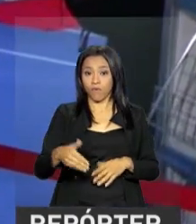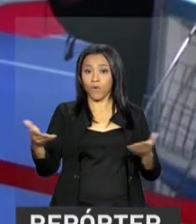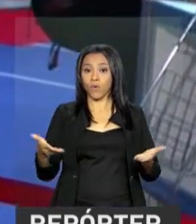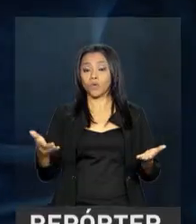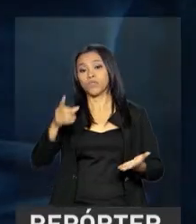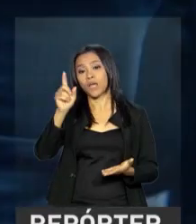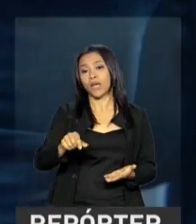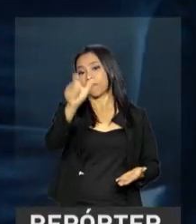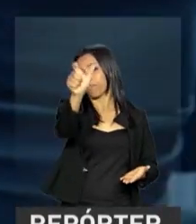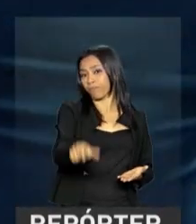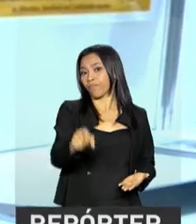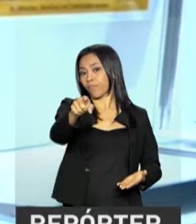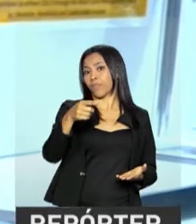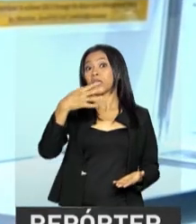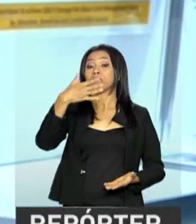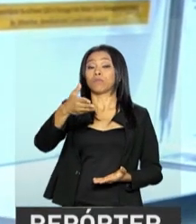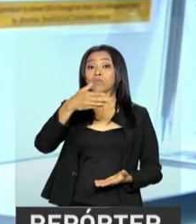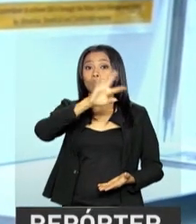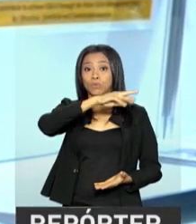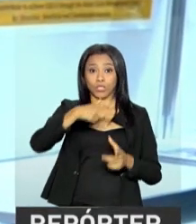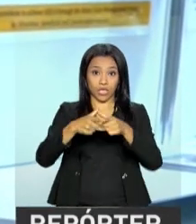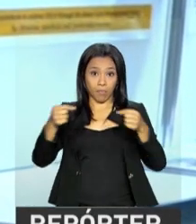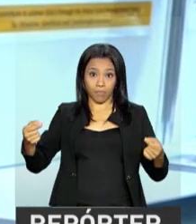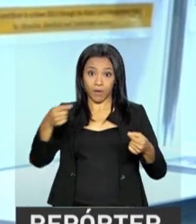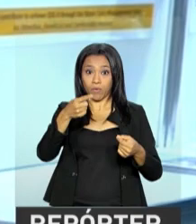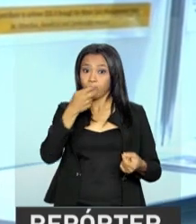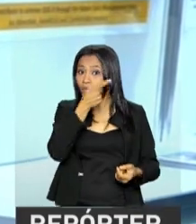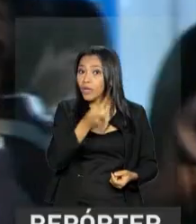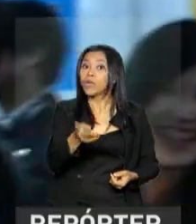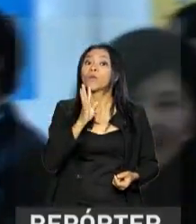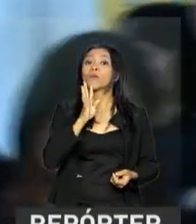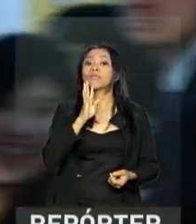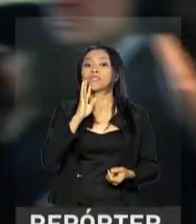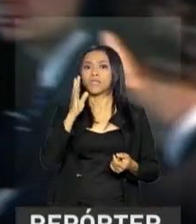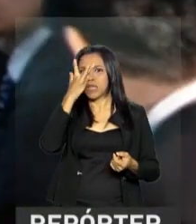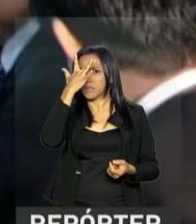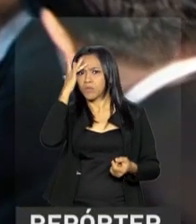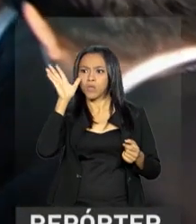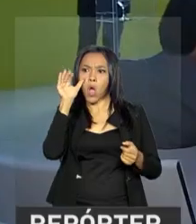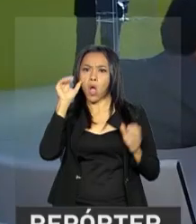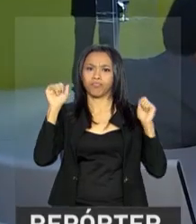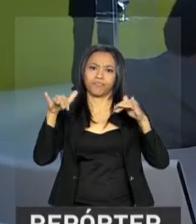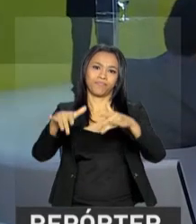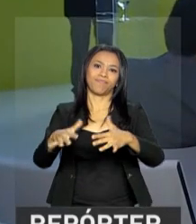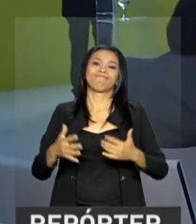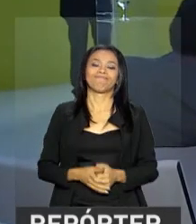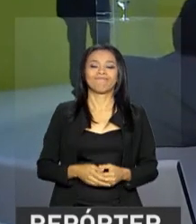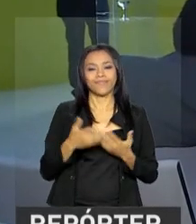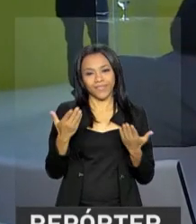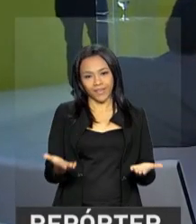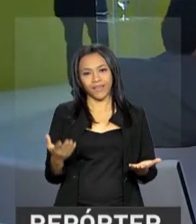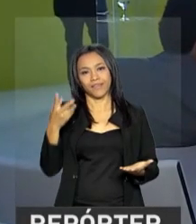o príncipe herdeiro japonês, Naruhito, que foi conhecer o espaço stand do Japão e atraiu muitos curiosos. É isso, Carla